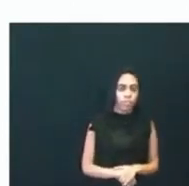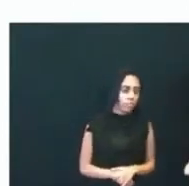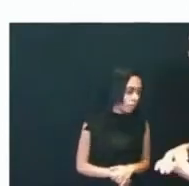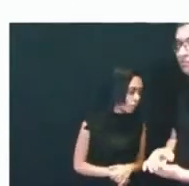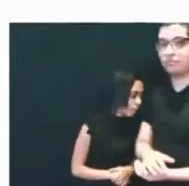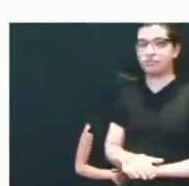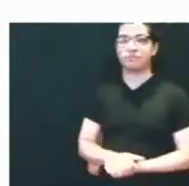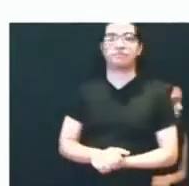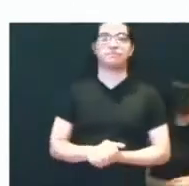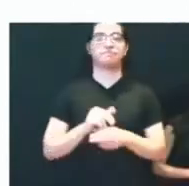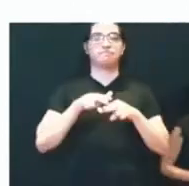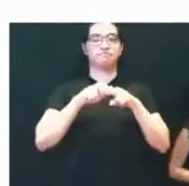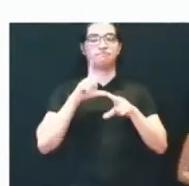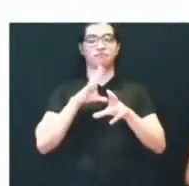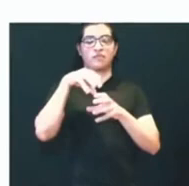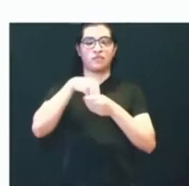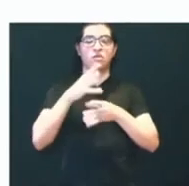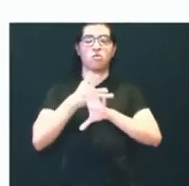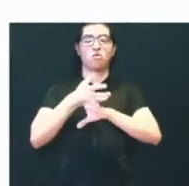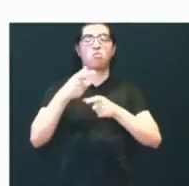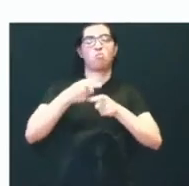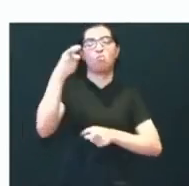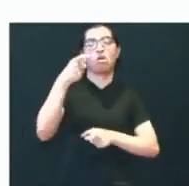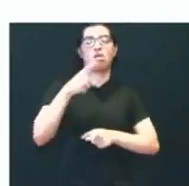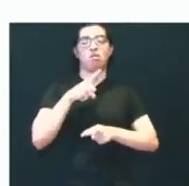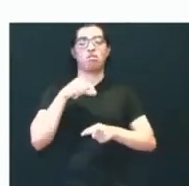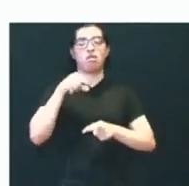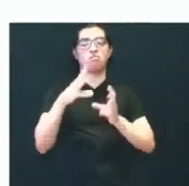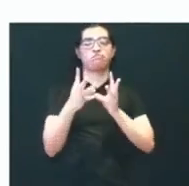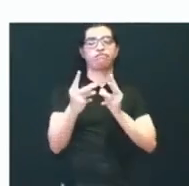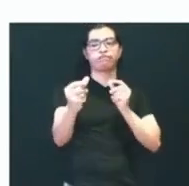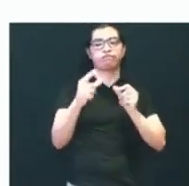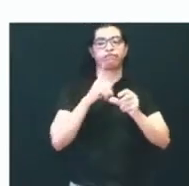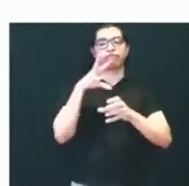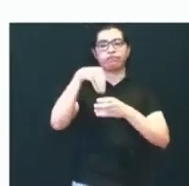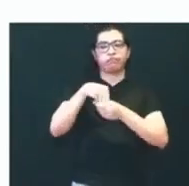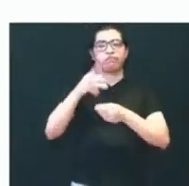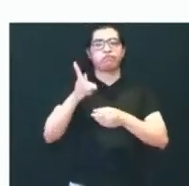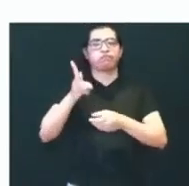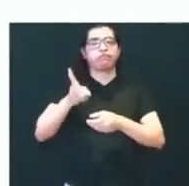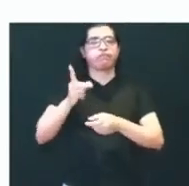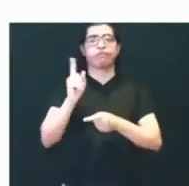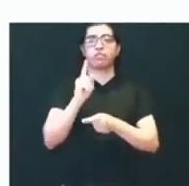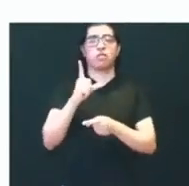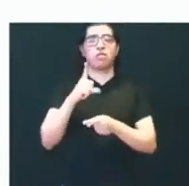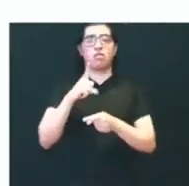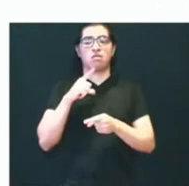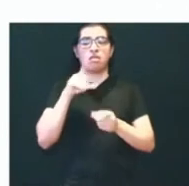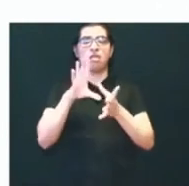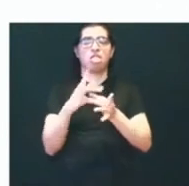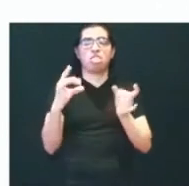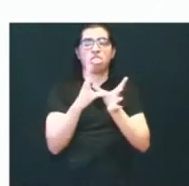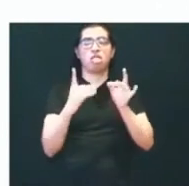que a medula óssea fica, e ela vive. Mas ela não fica lá sempre, ela está o tempo todo passeando pelo